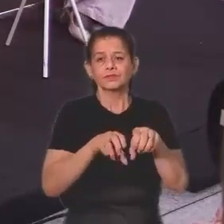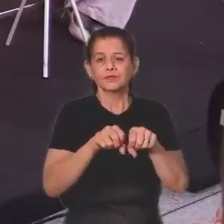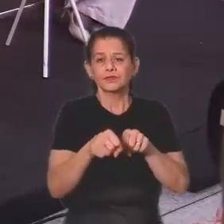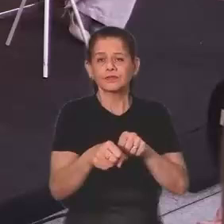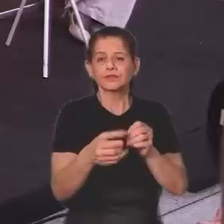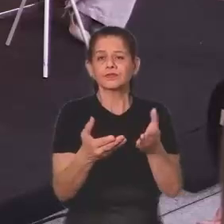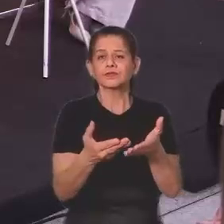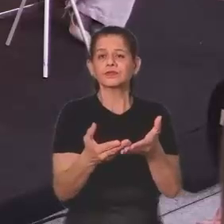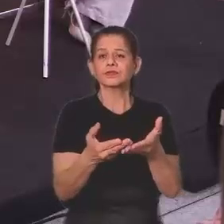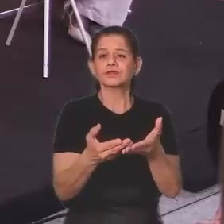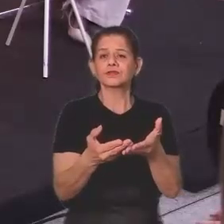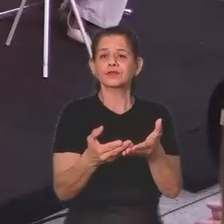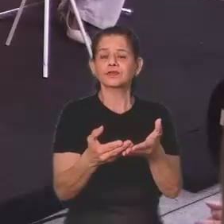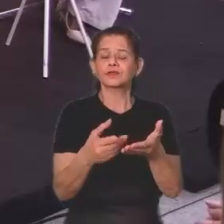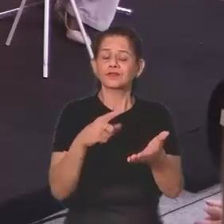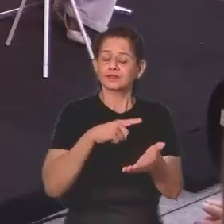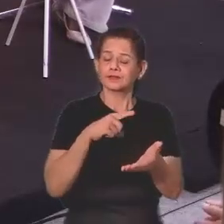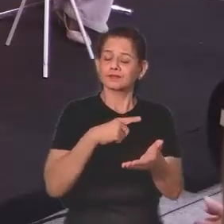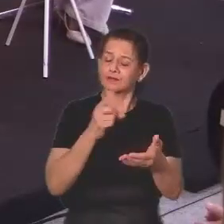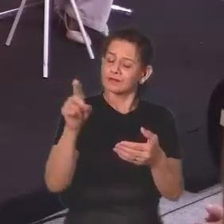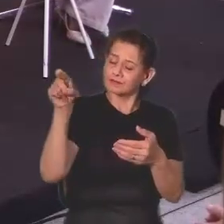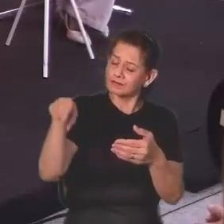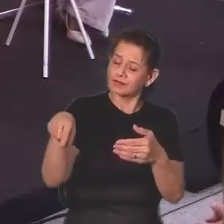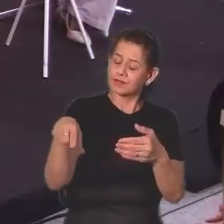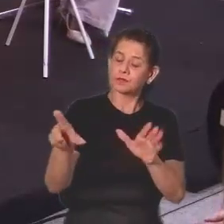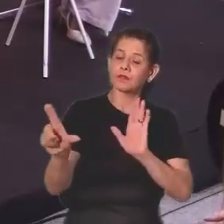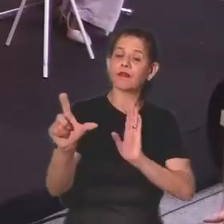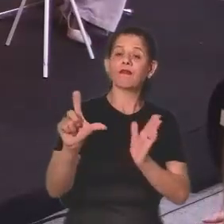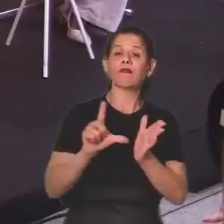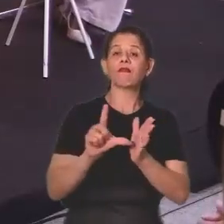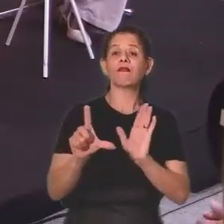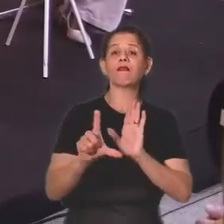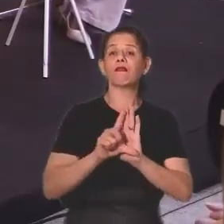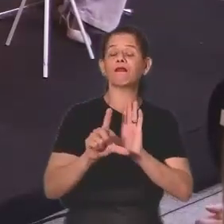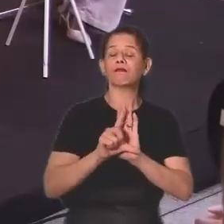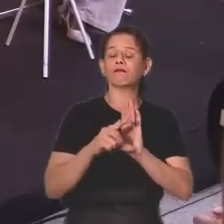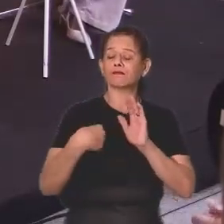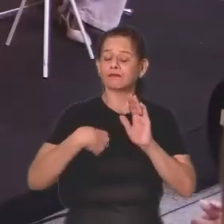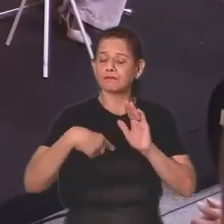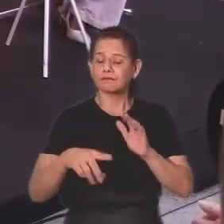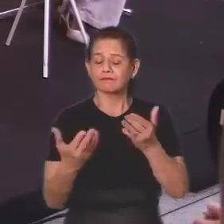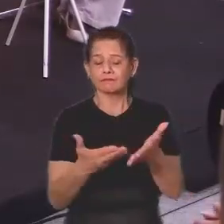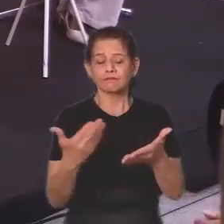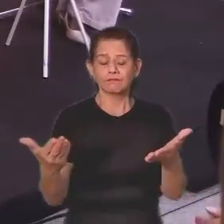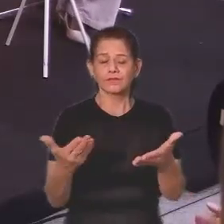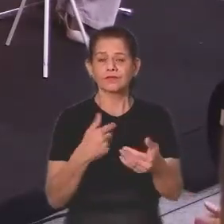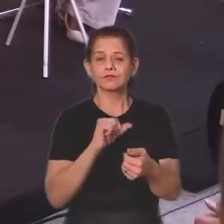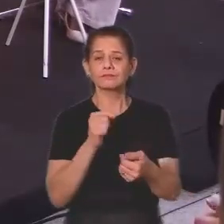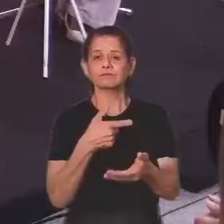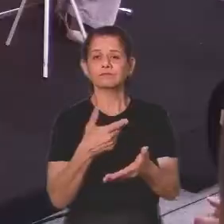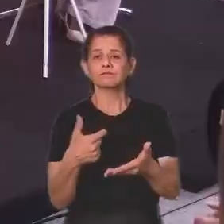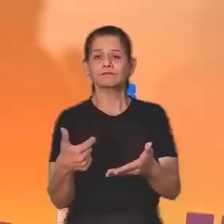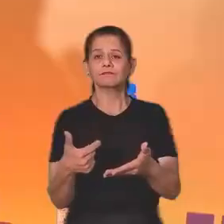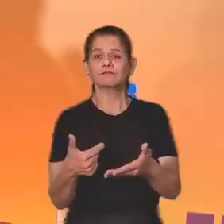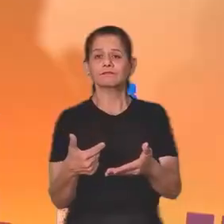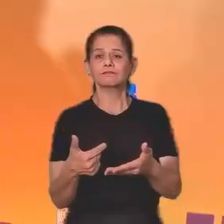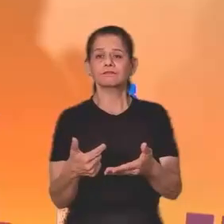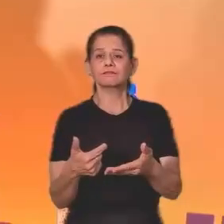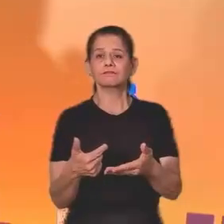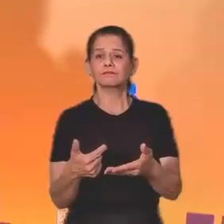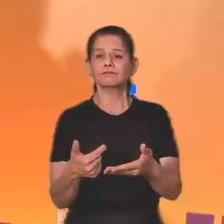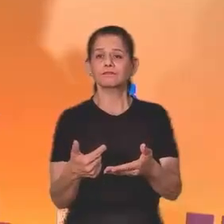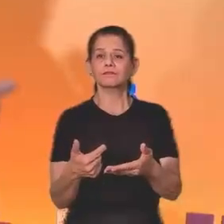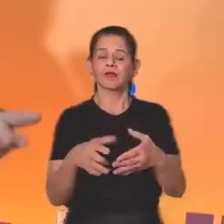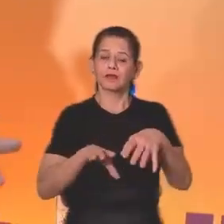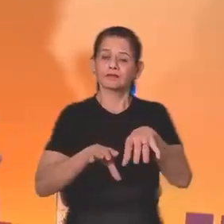formações. Então, a gente tem ali uma lei, mas que, por muitas vezes,